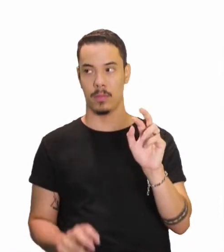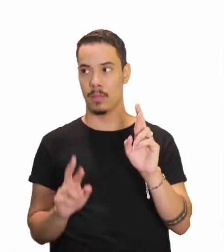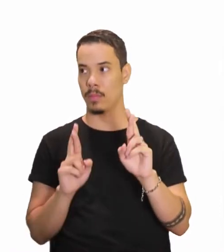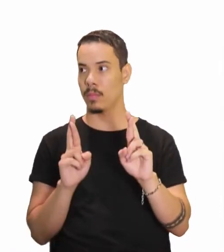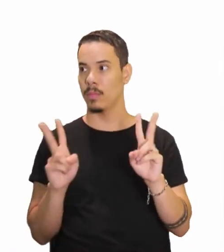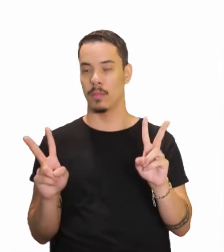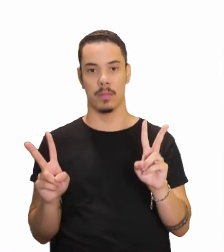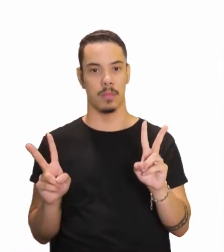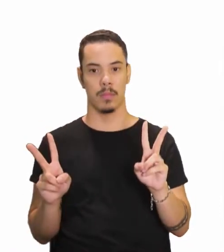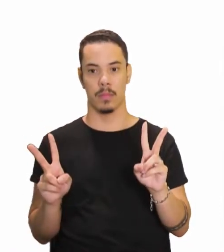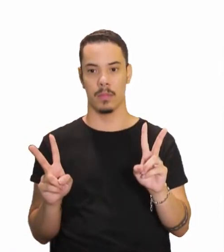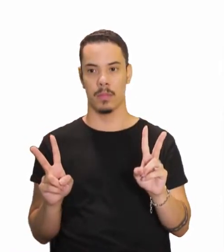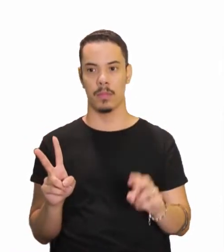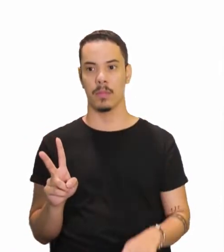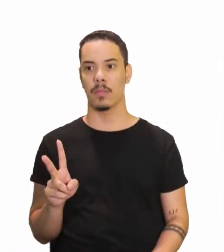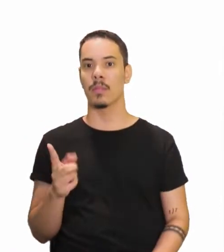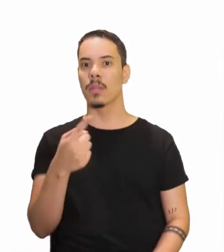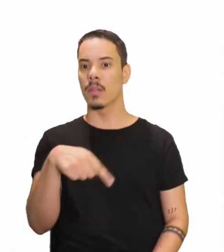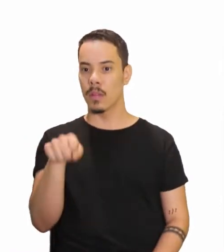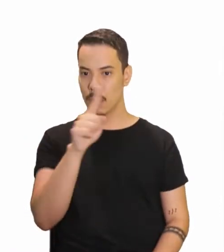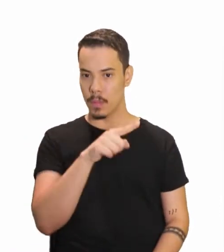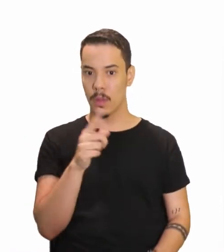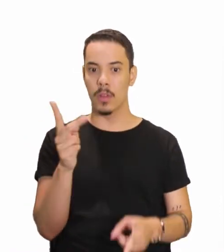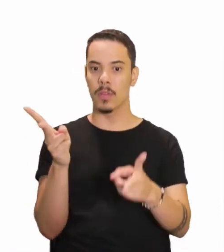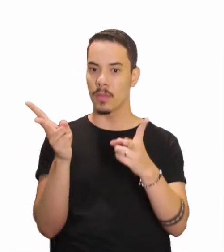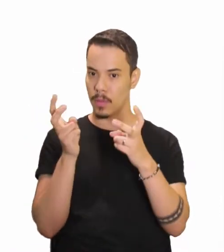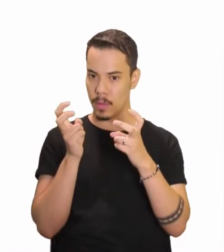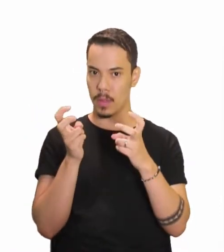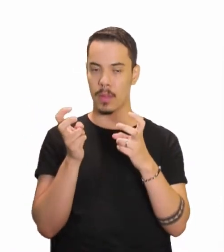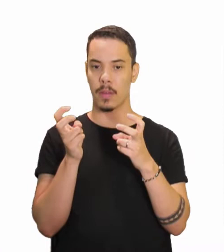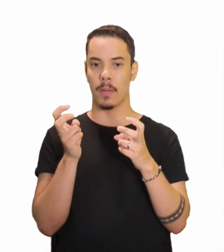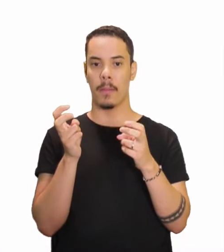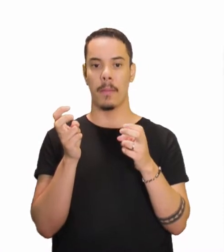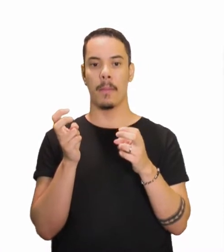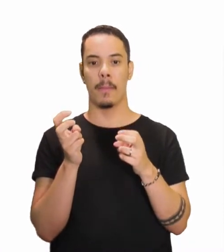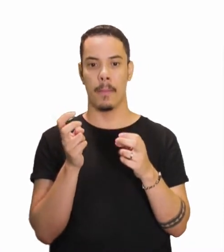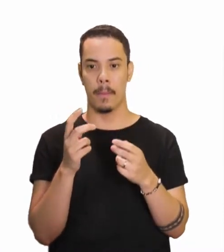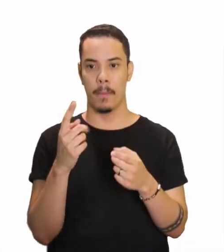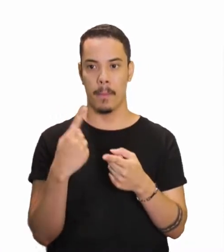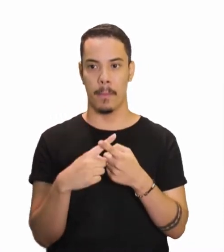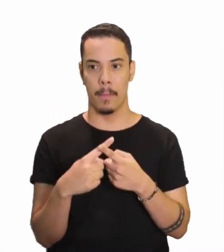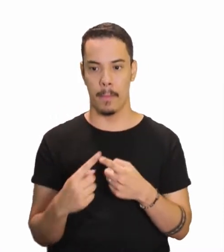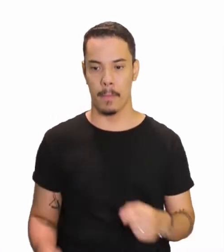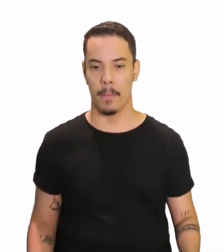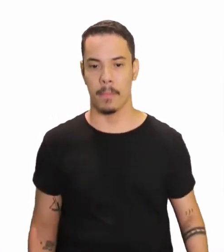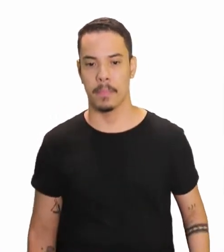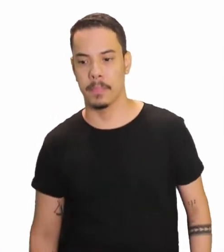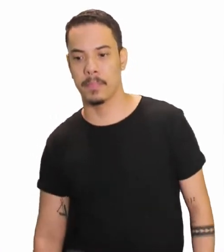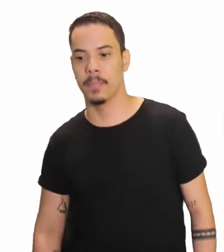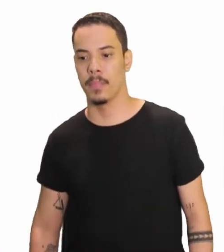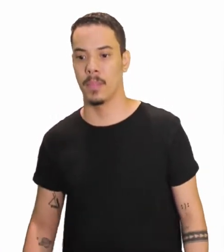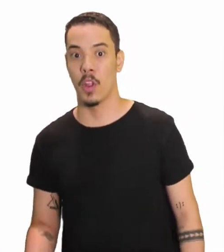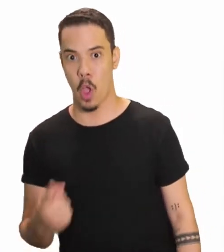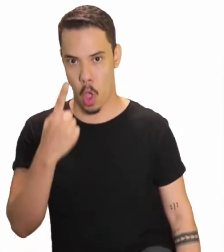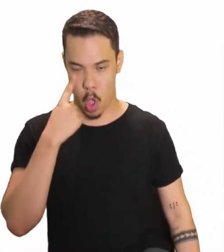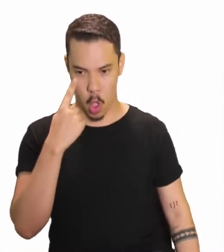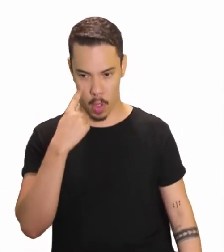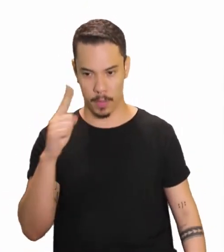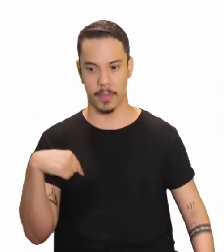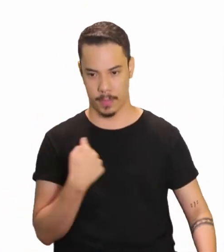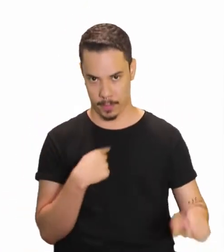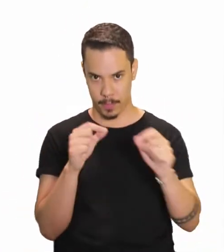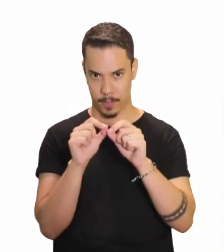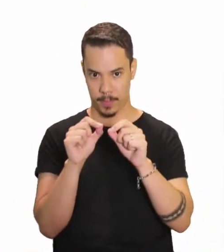Então- agora o nosso estudante ele pode visualizar isso aí. Sim, visualiza. O diretor vai focar aqui, a diretora vai focar aqui para a gente